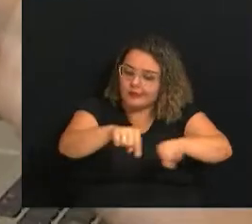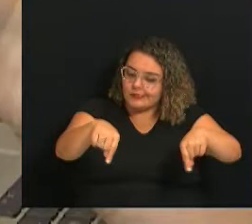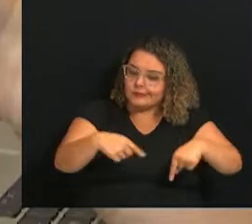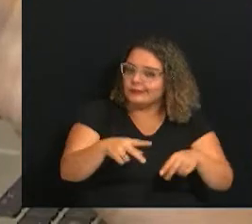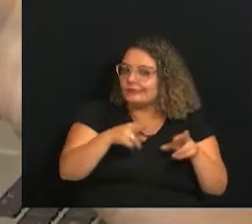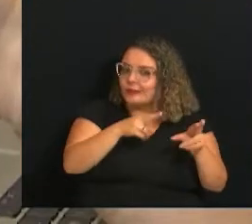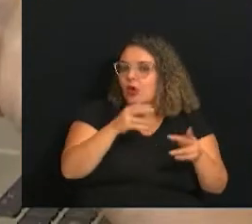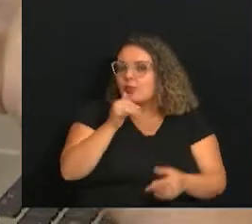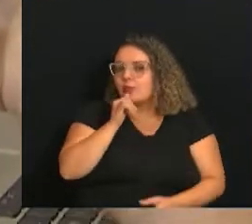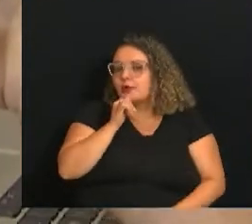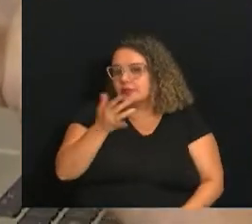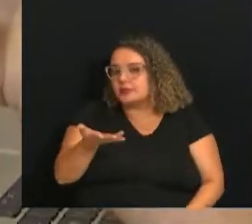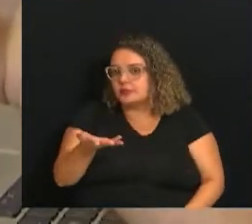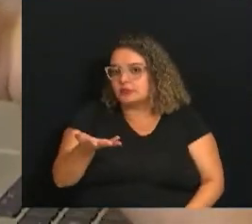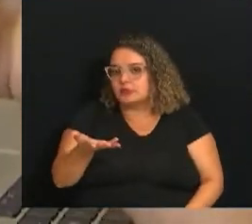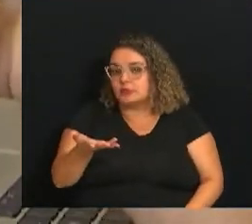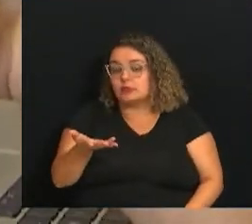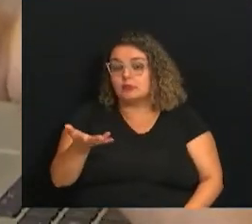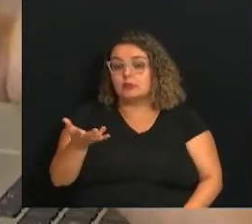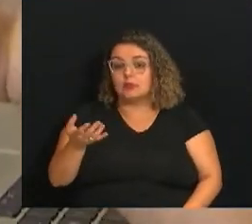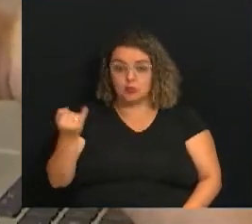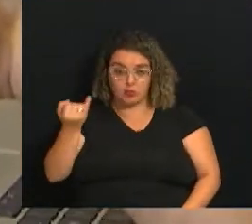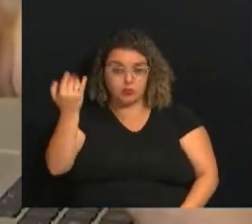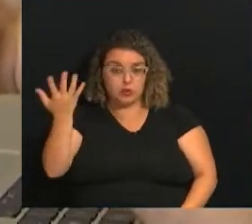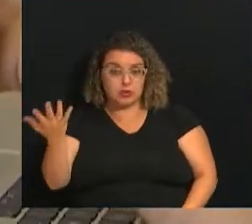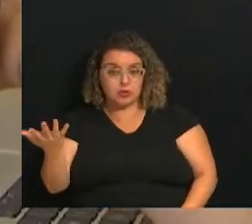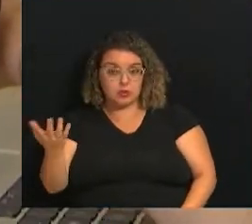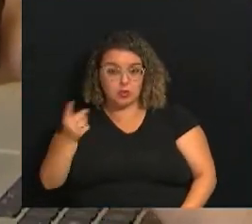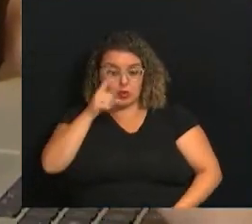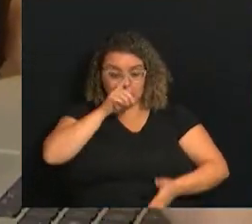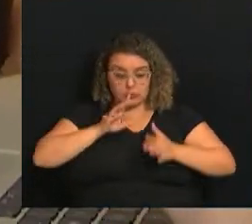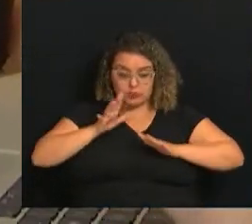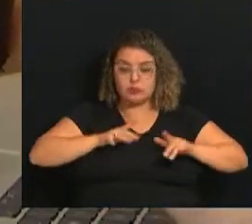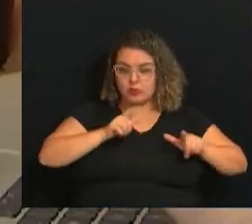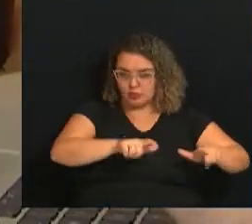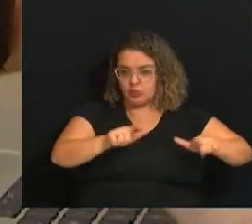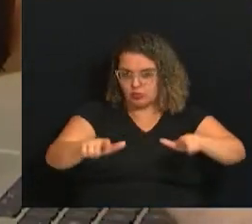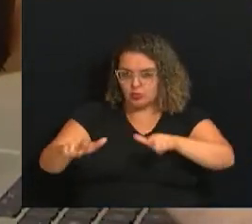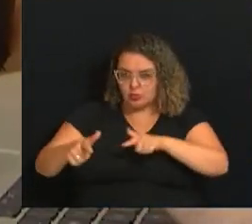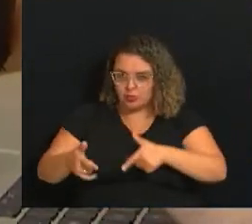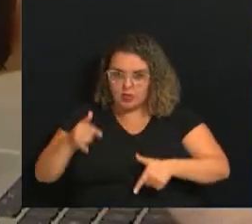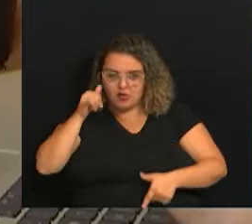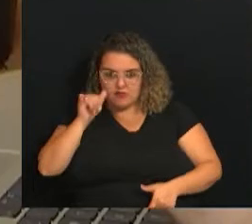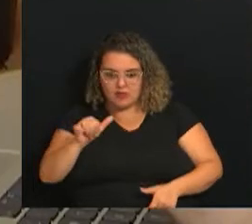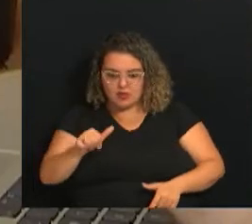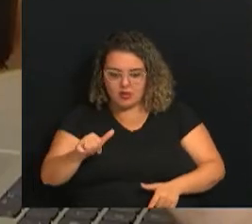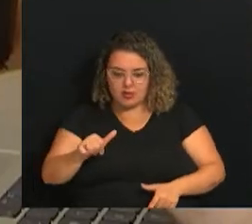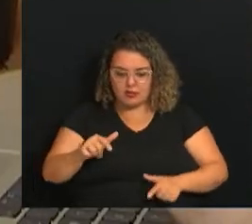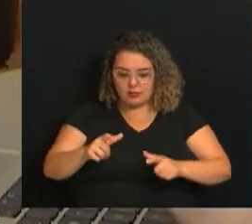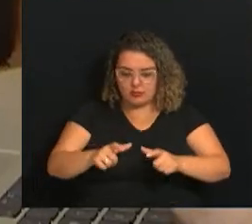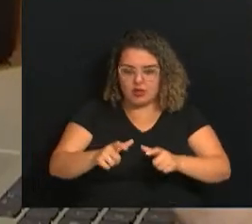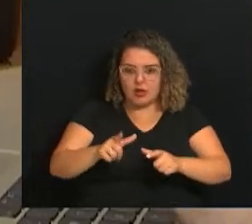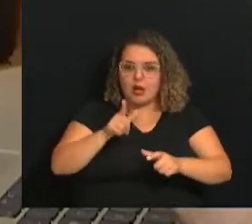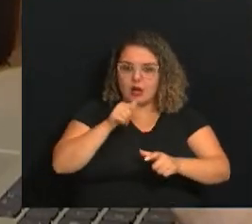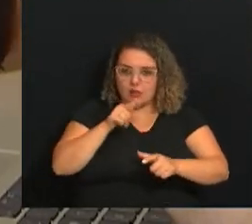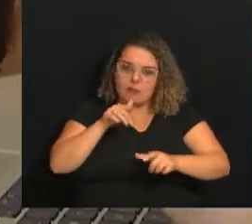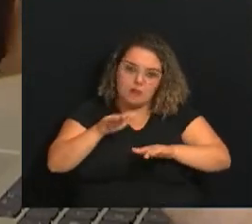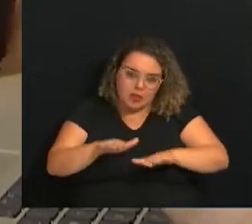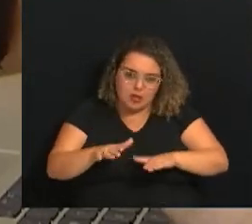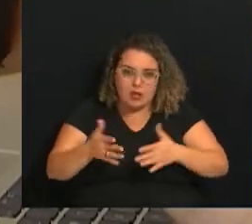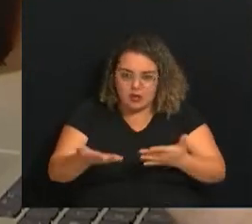O ideal para a gente evitar, além dos cuidados ambientais, né, por exemplo, evitar água